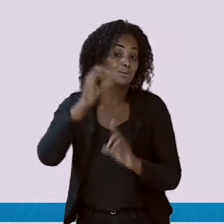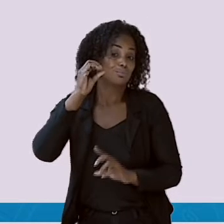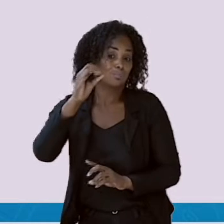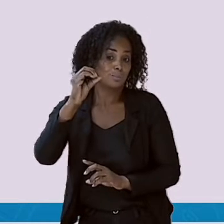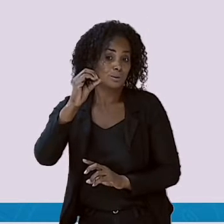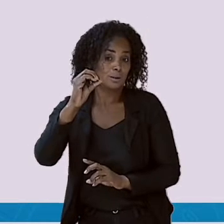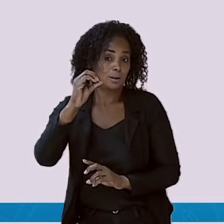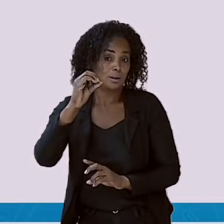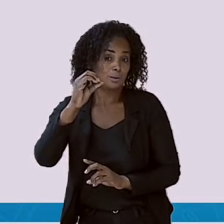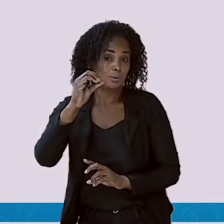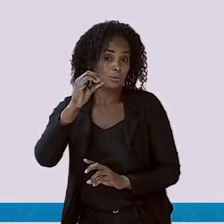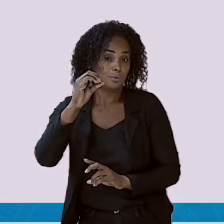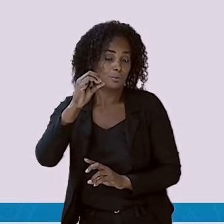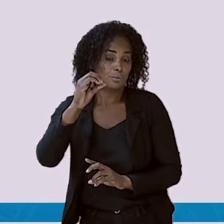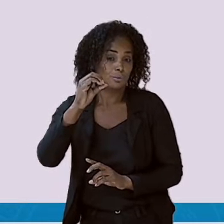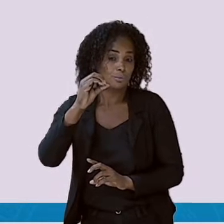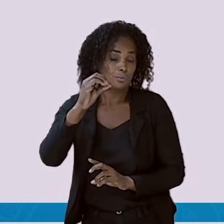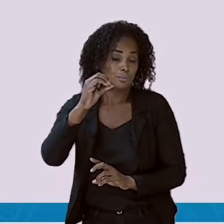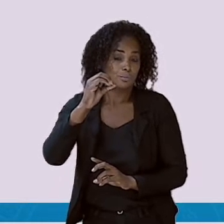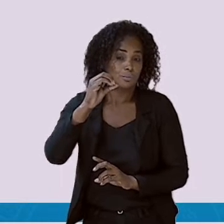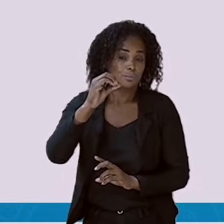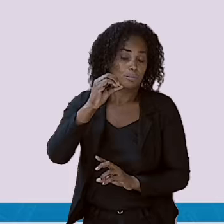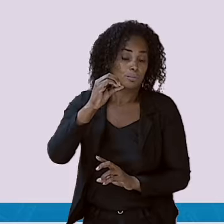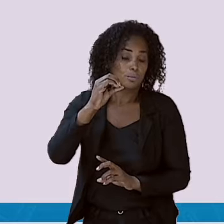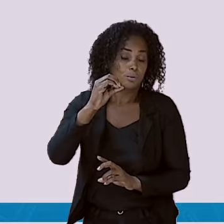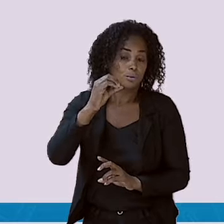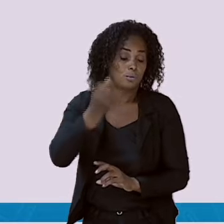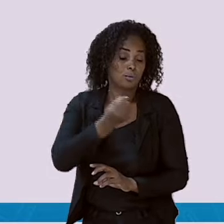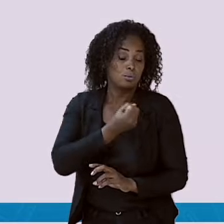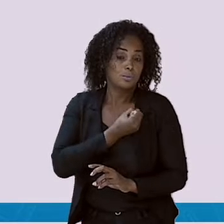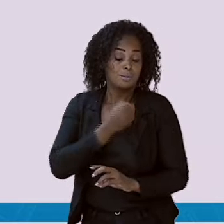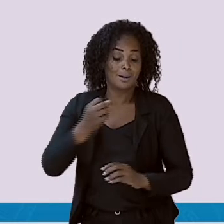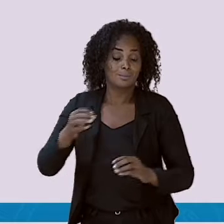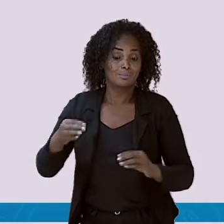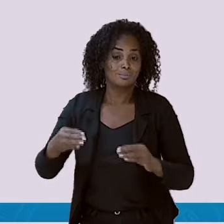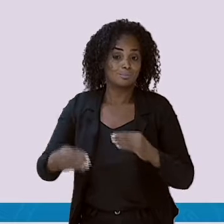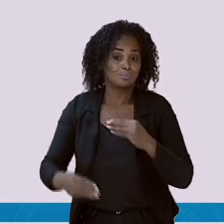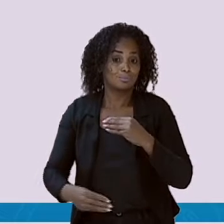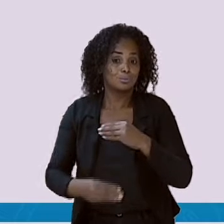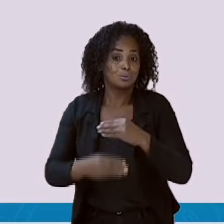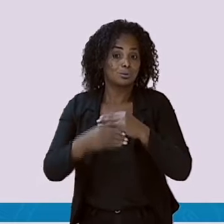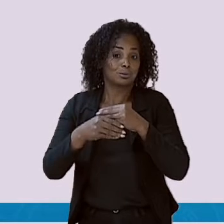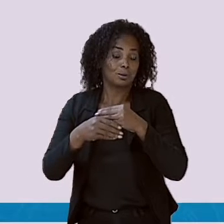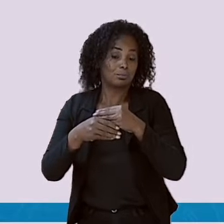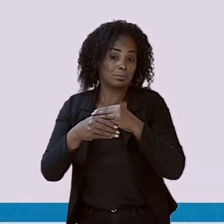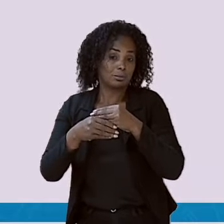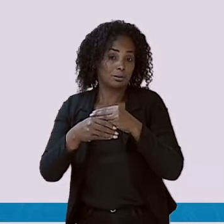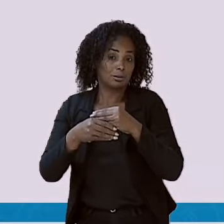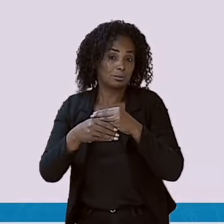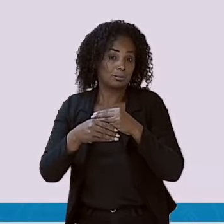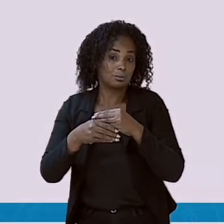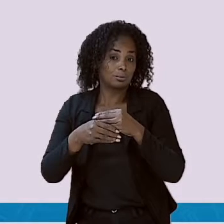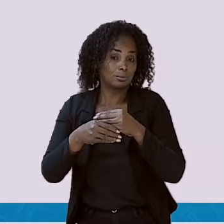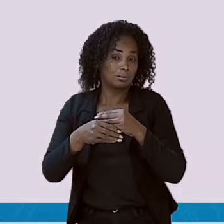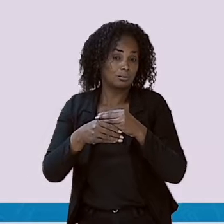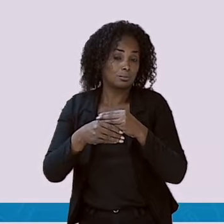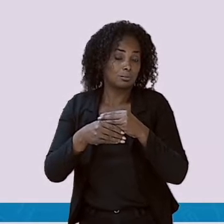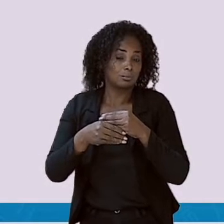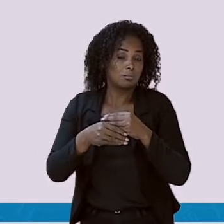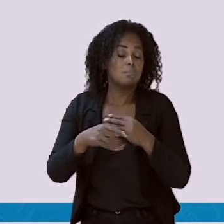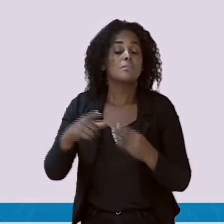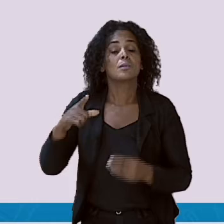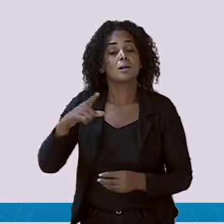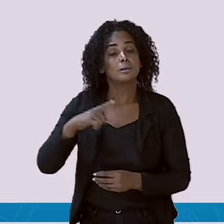está arredondado, não temos quebra, não temos números diferentes. Nós temos em uma dezena, no caso, 2